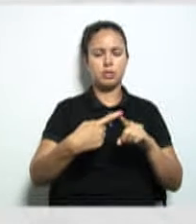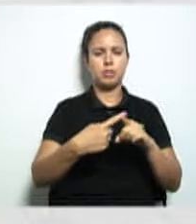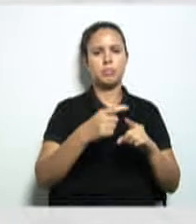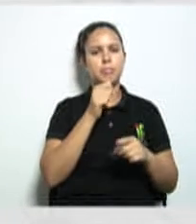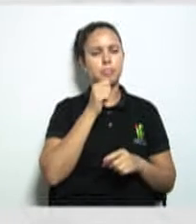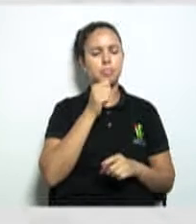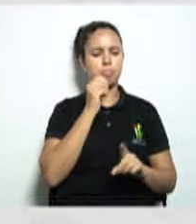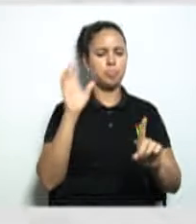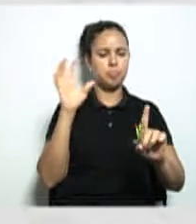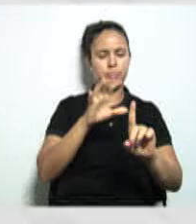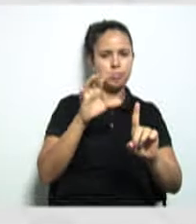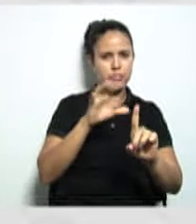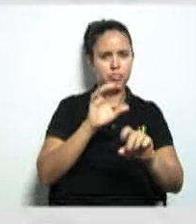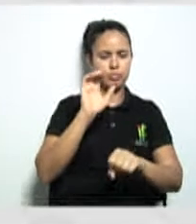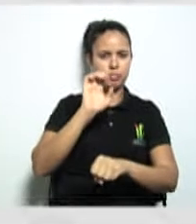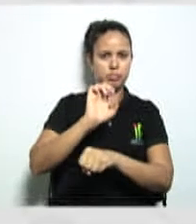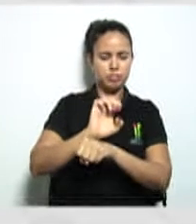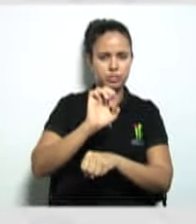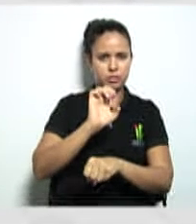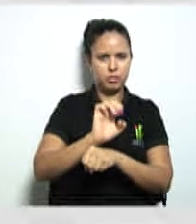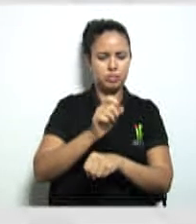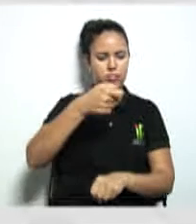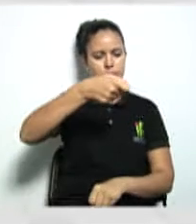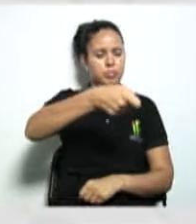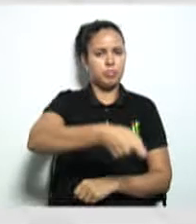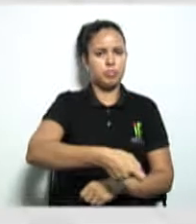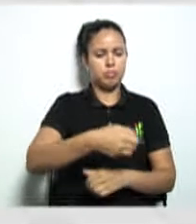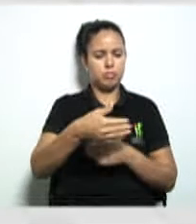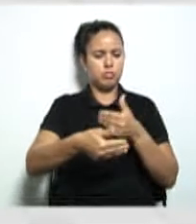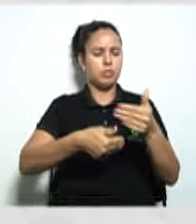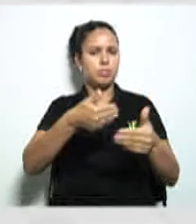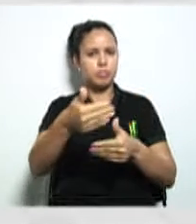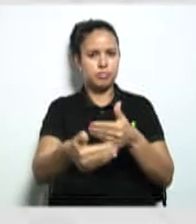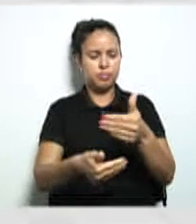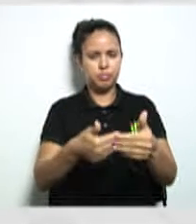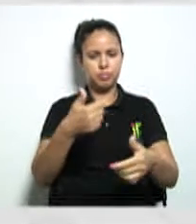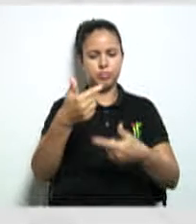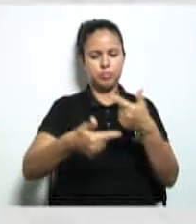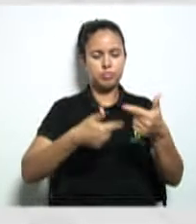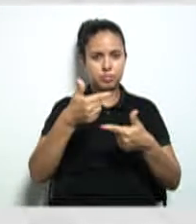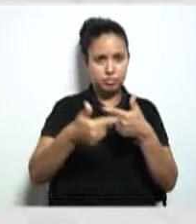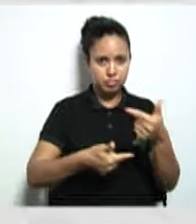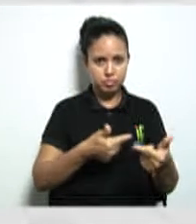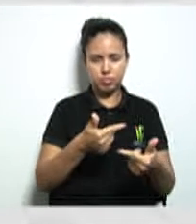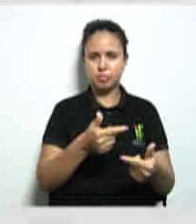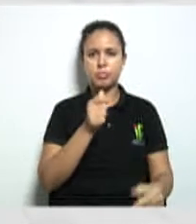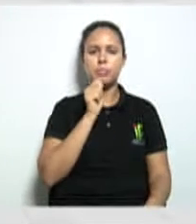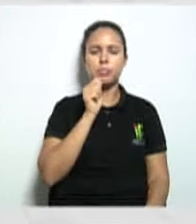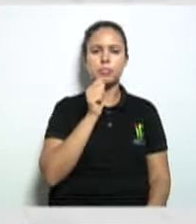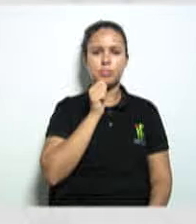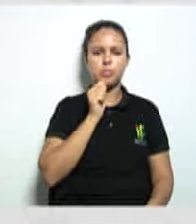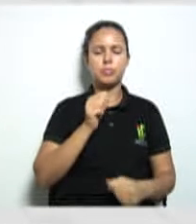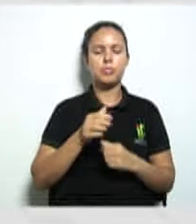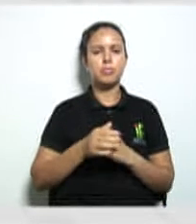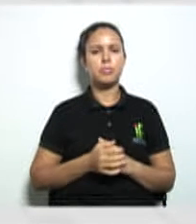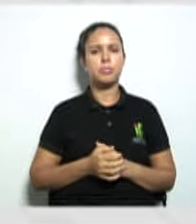essa interferência do Estado no desenvolvimento das suas atividades.